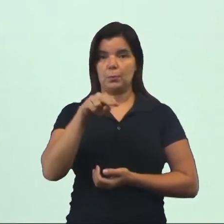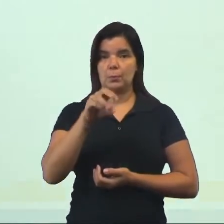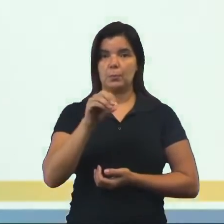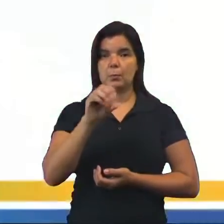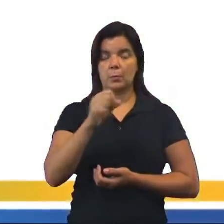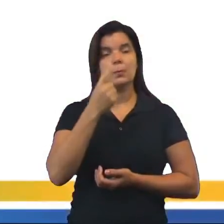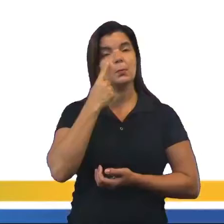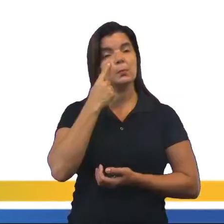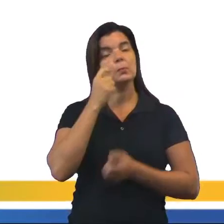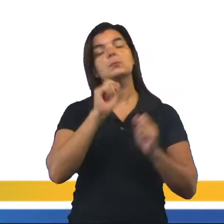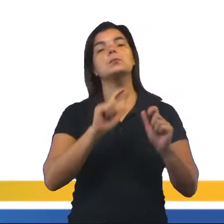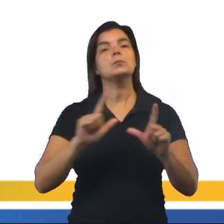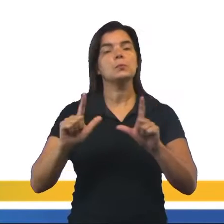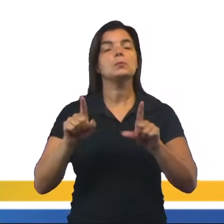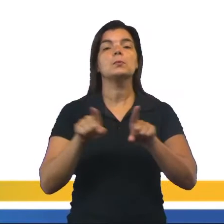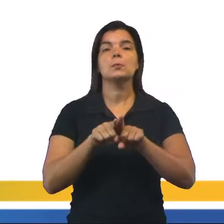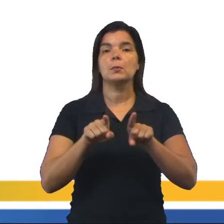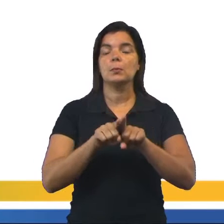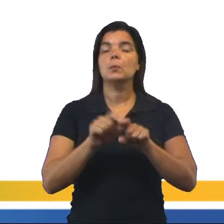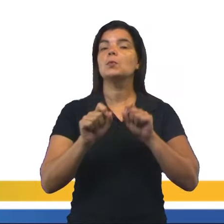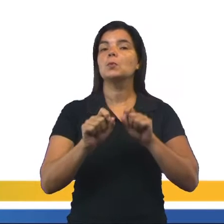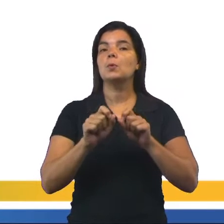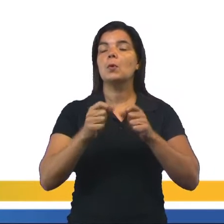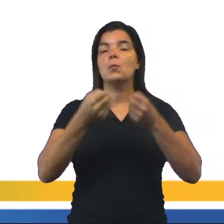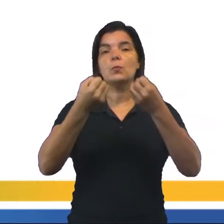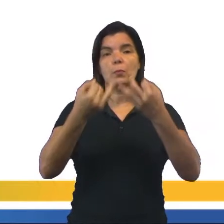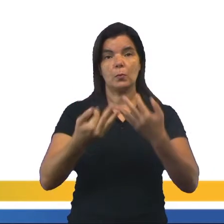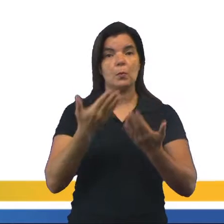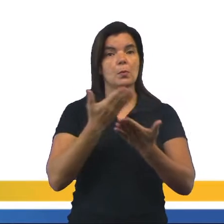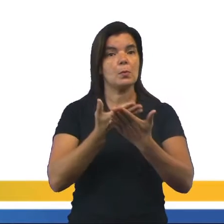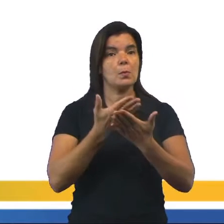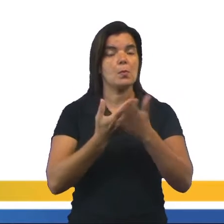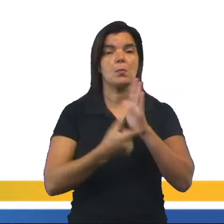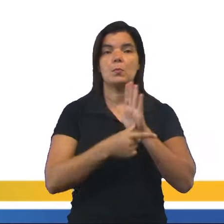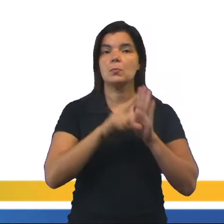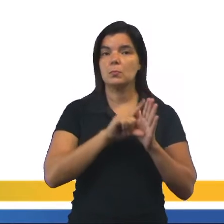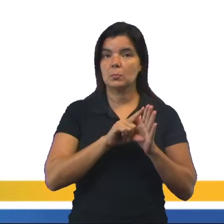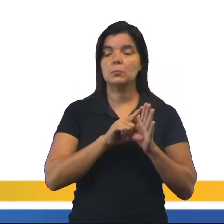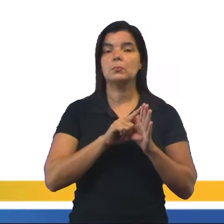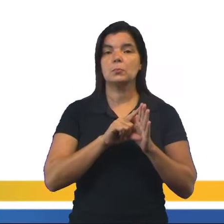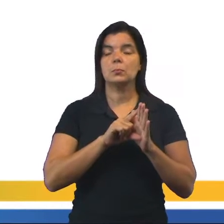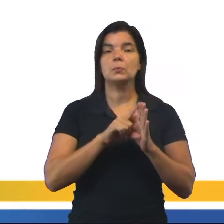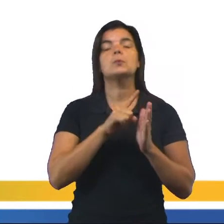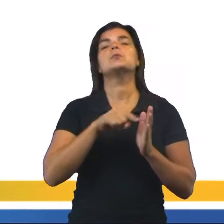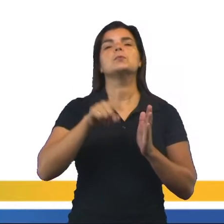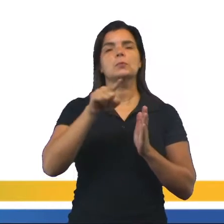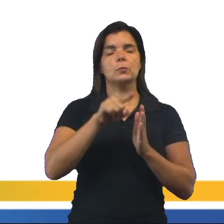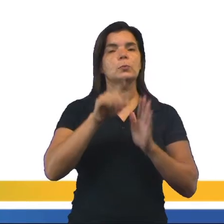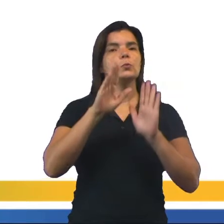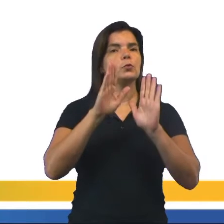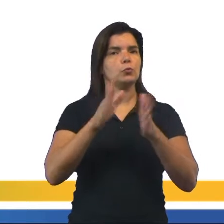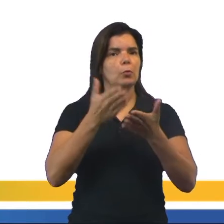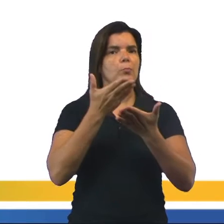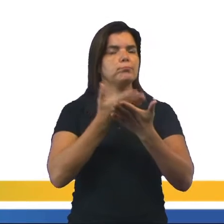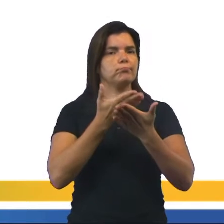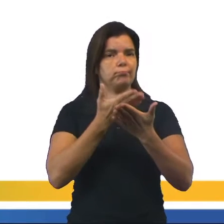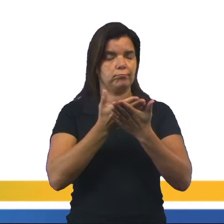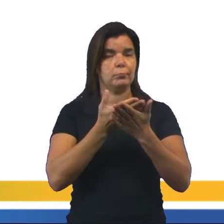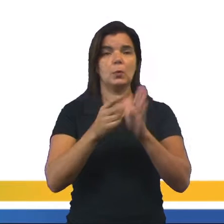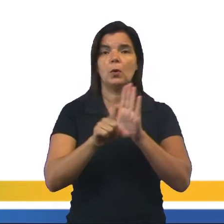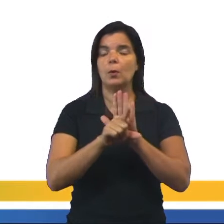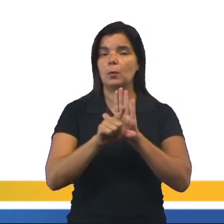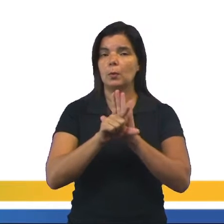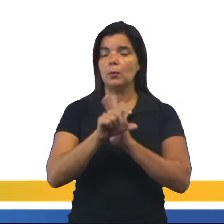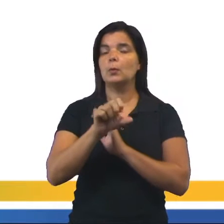vendo aí, ela também foi trabalhada na outra aula anterior, tá? Nós trabalhamos a lei de